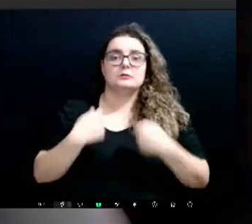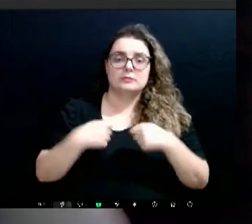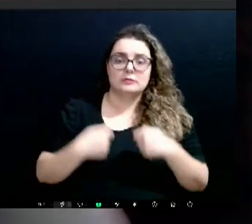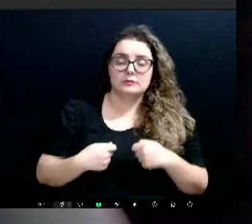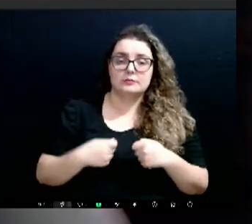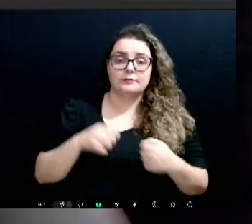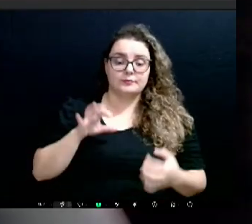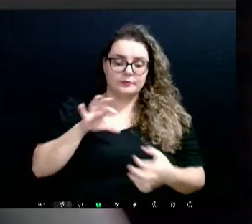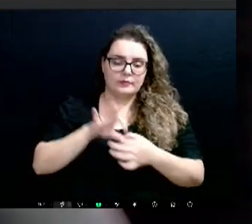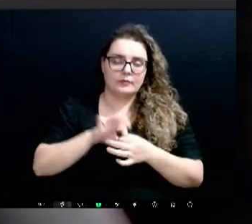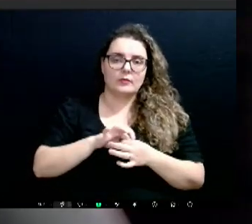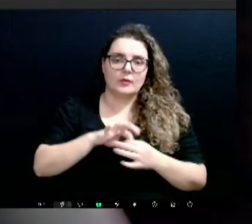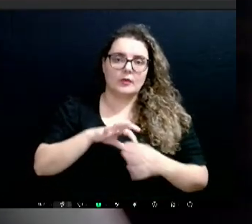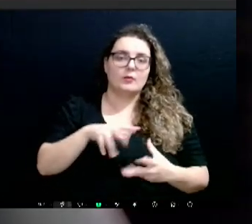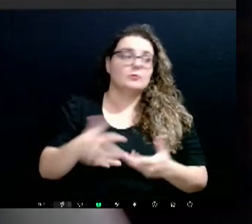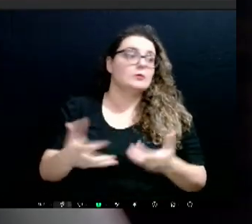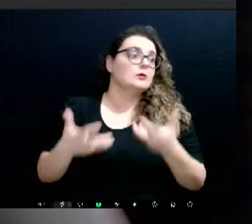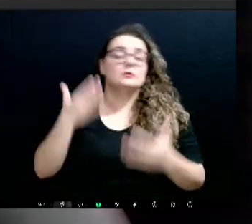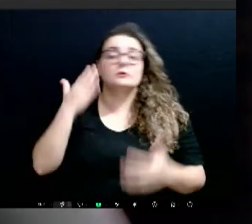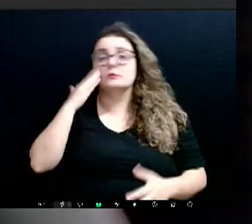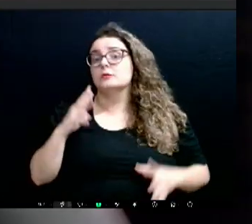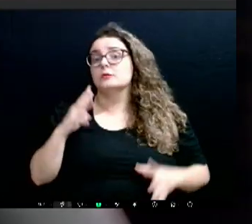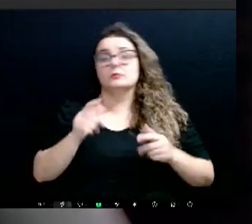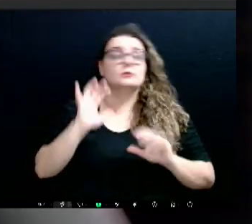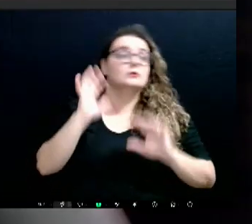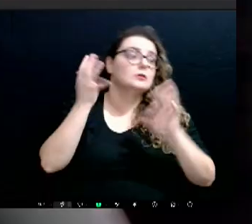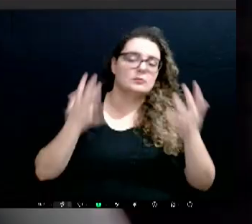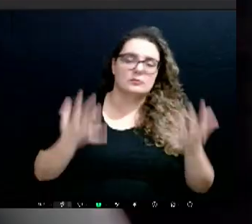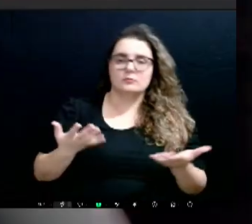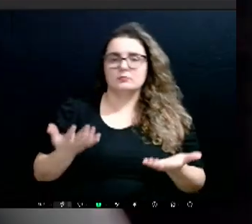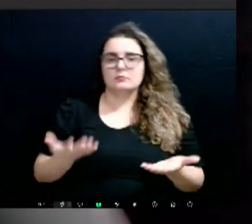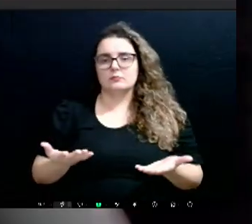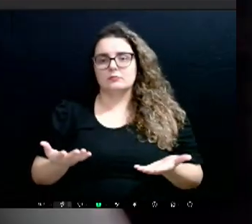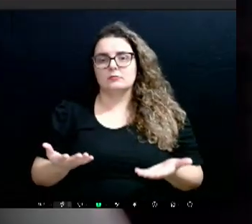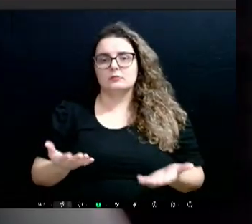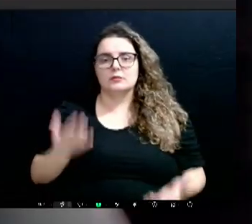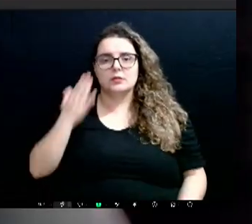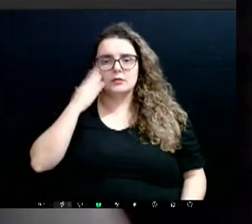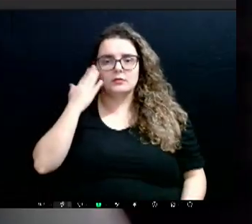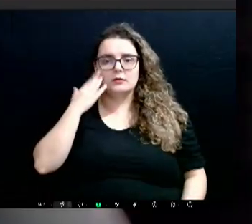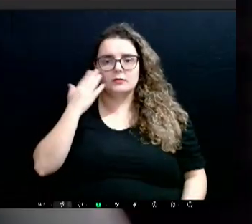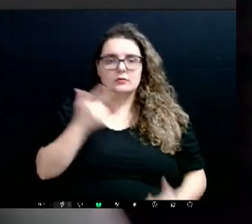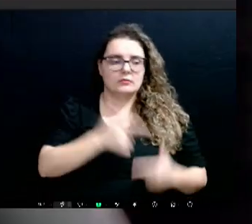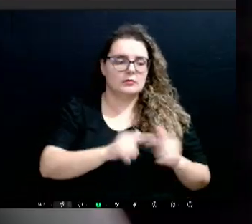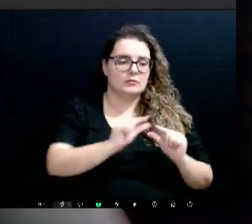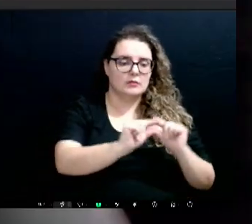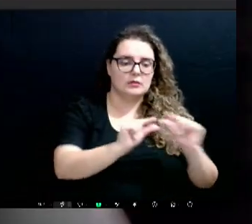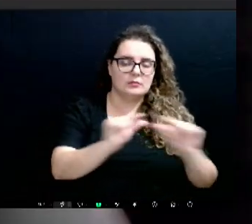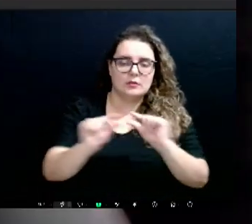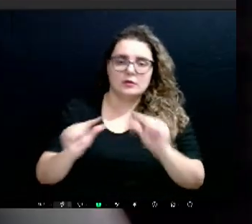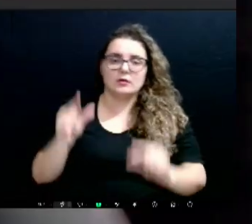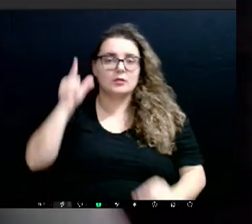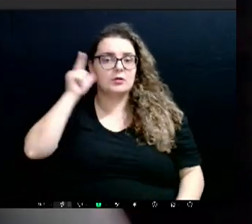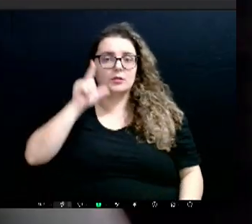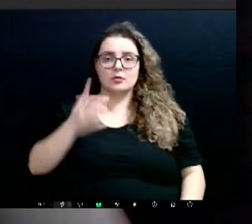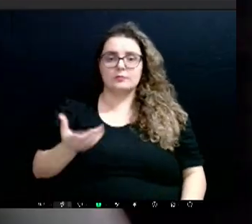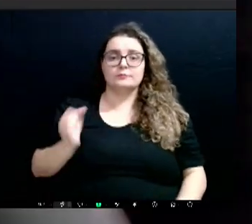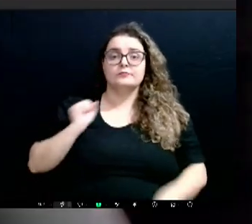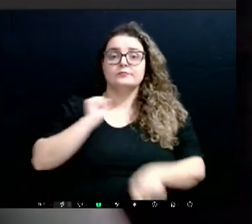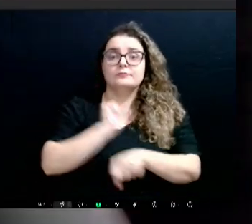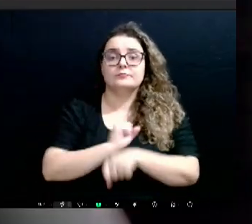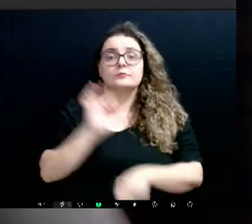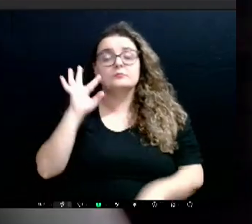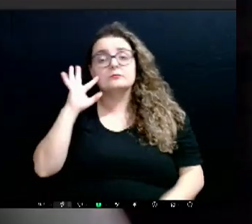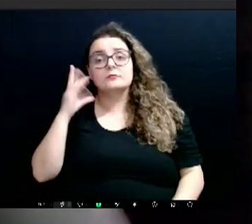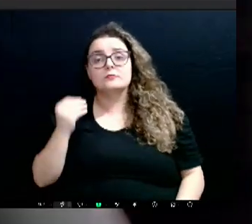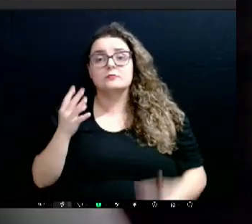mundo, querendo saber tudo o que acontece, só que a gente fica sabendo disso de forma fragmentada, a gente não consegue parar, compreender, se